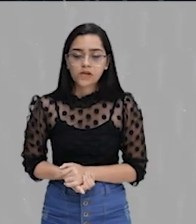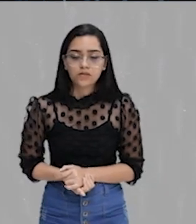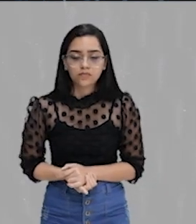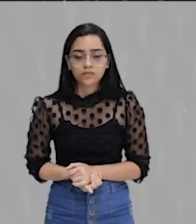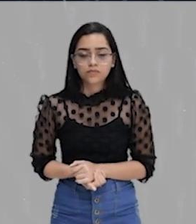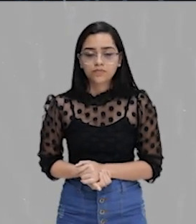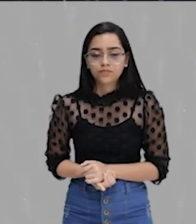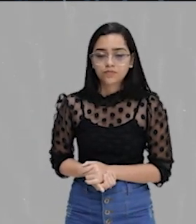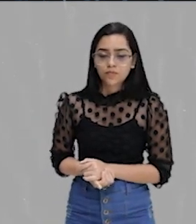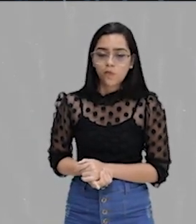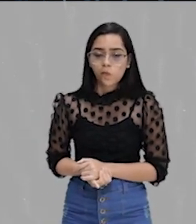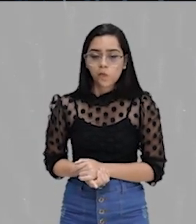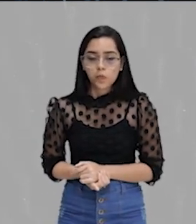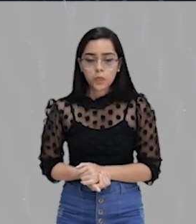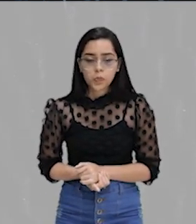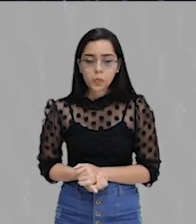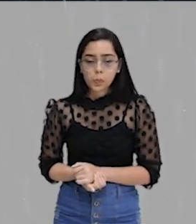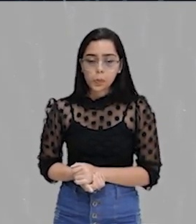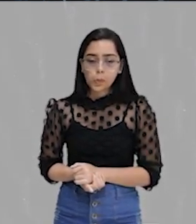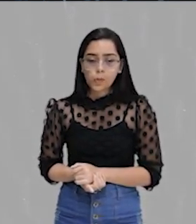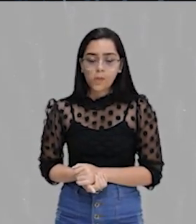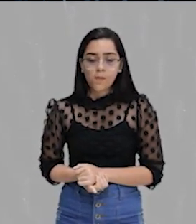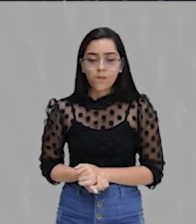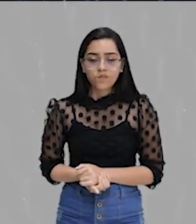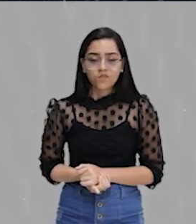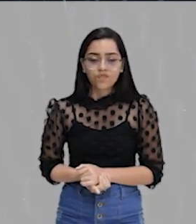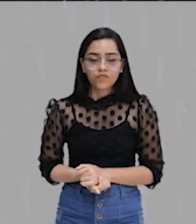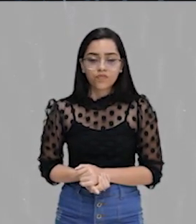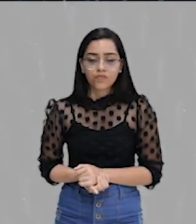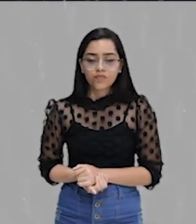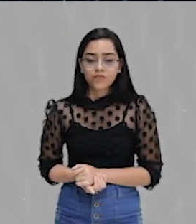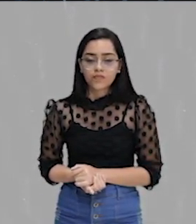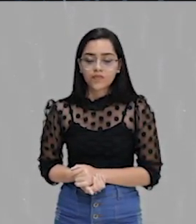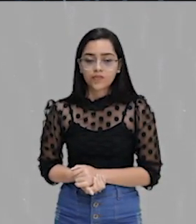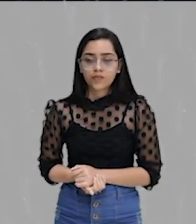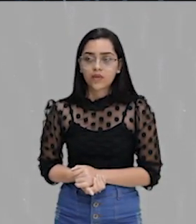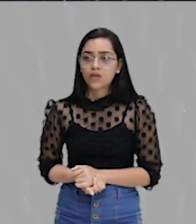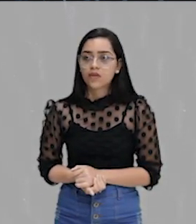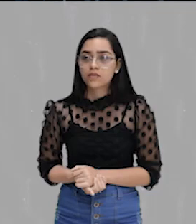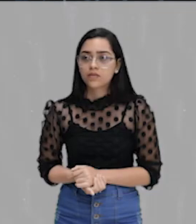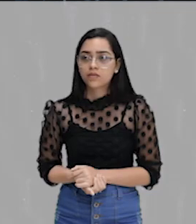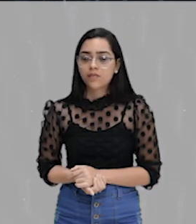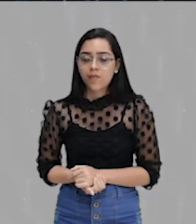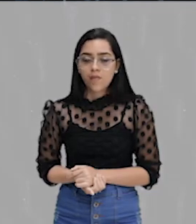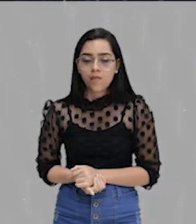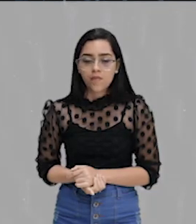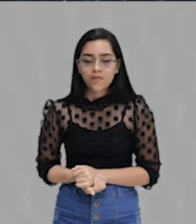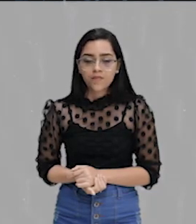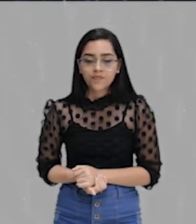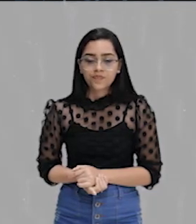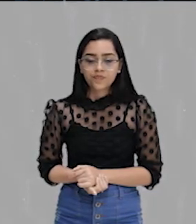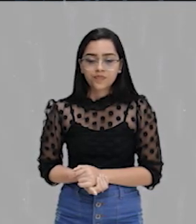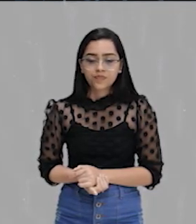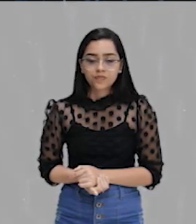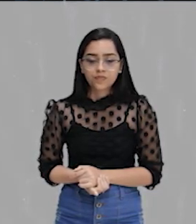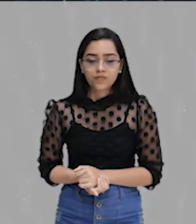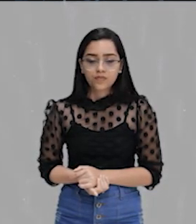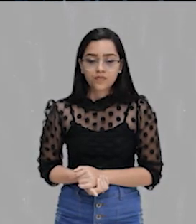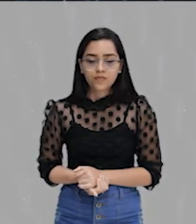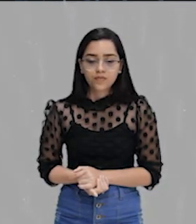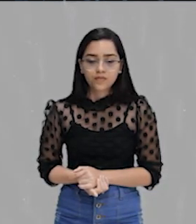um conflito armado entre a Argentina e quem? É a Guerra das Malvinas. Entre a